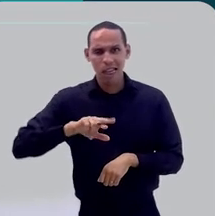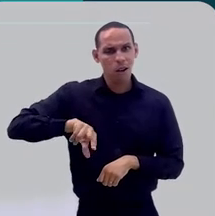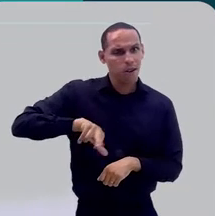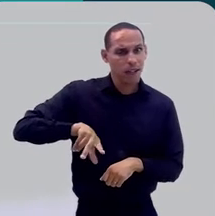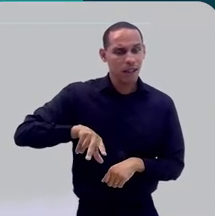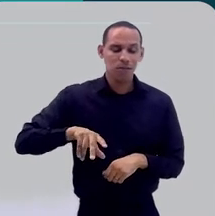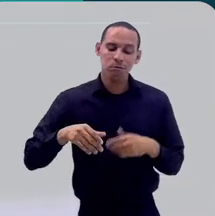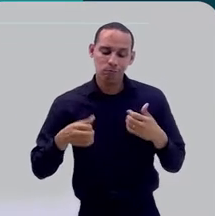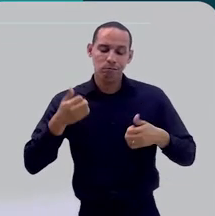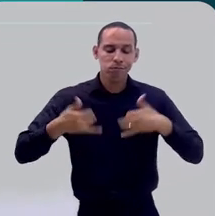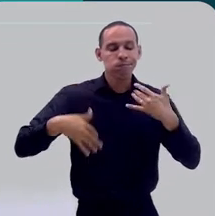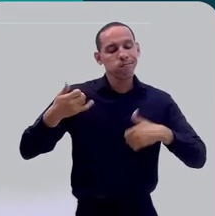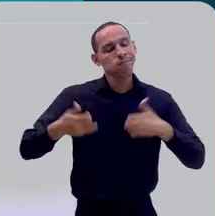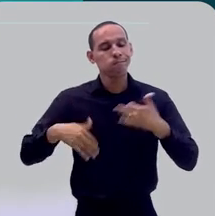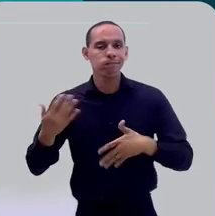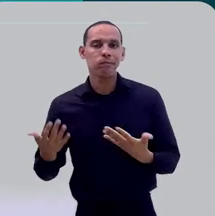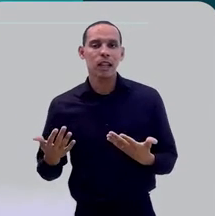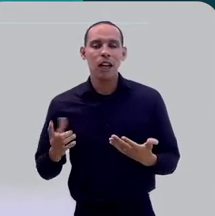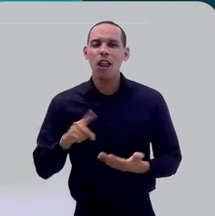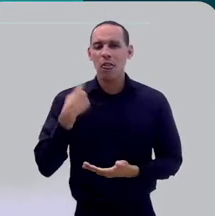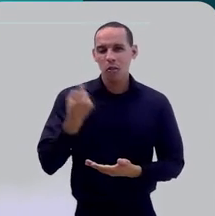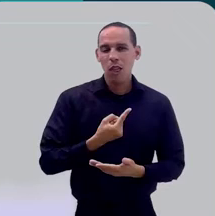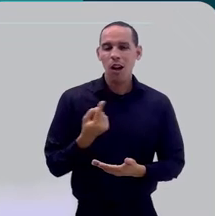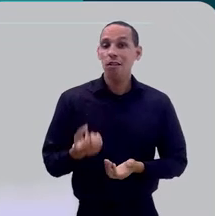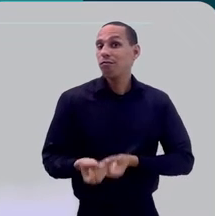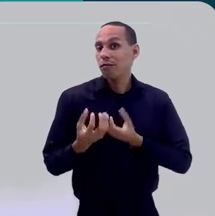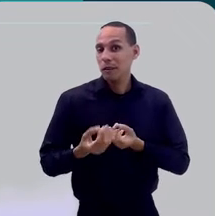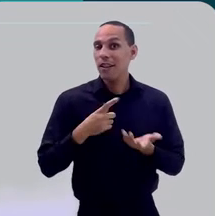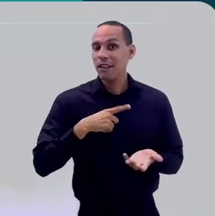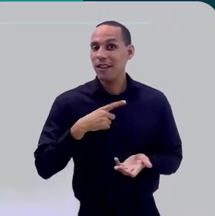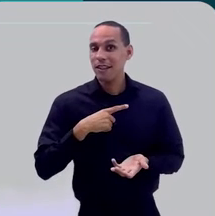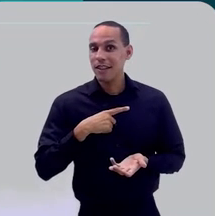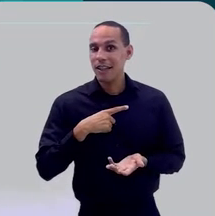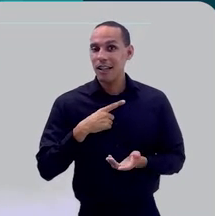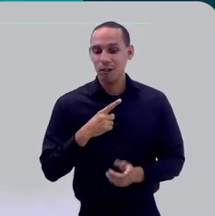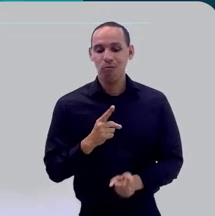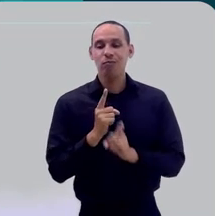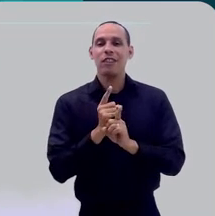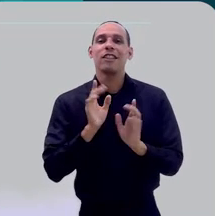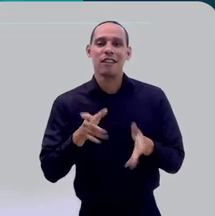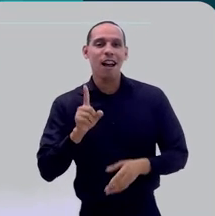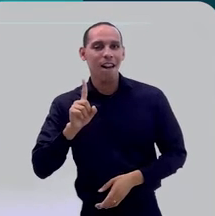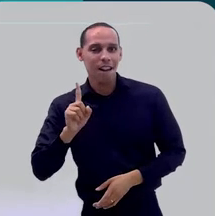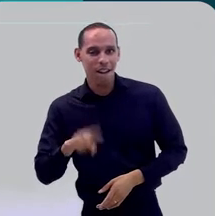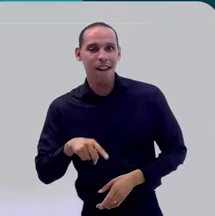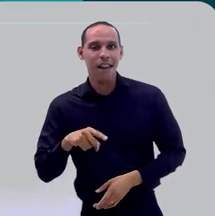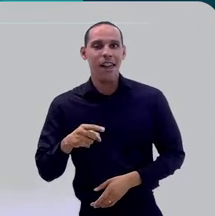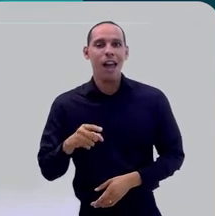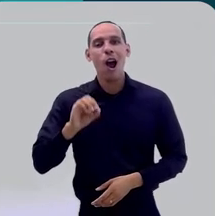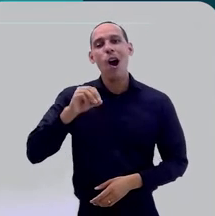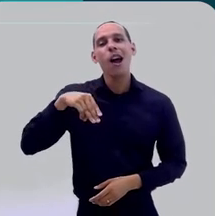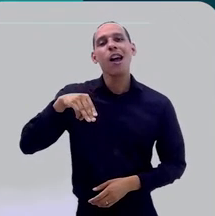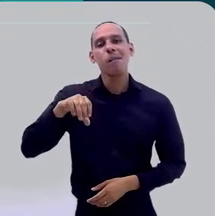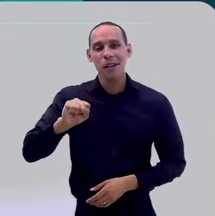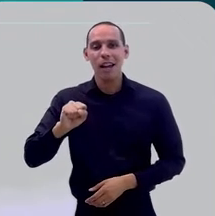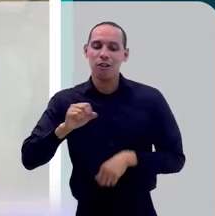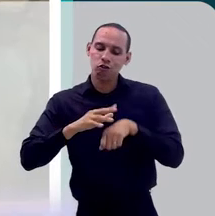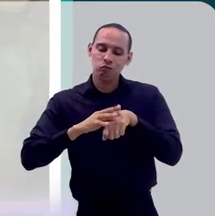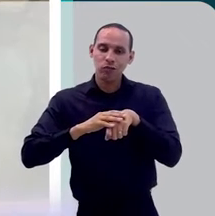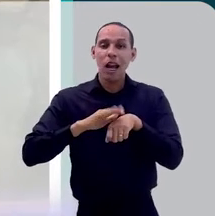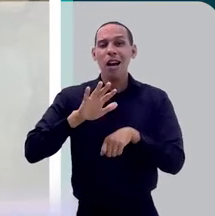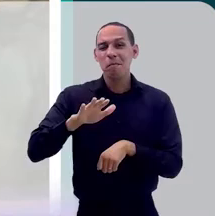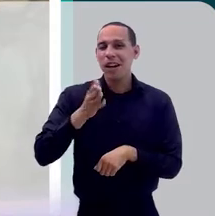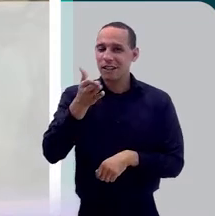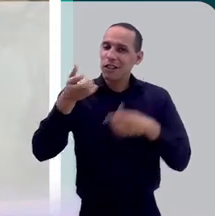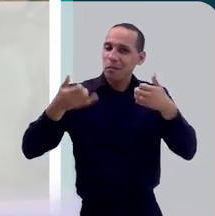tal. A gente tem a informação, né, que ela já foi reconhecida pela Organização Mundial da Saúde, mas, como a senhora estava dizendo no